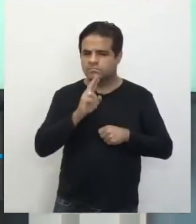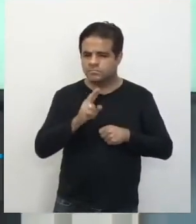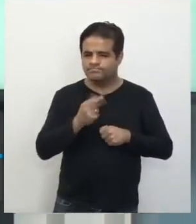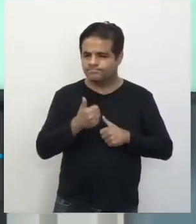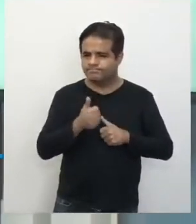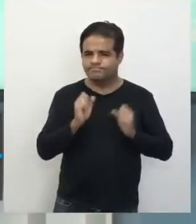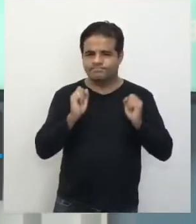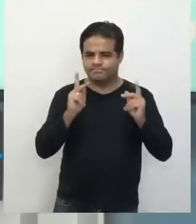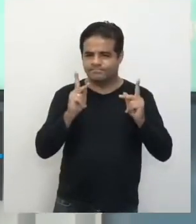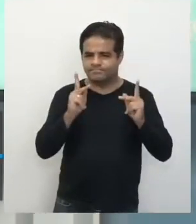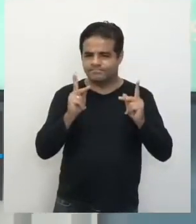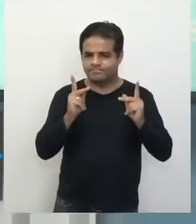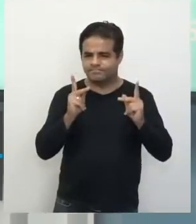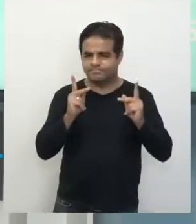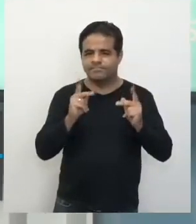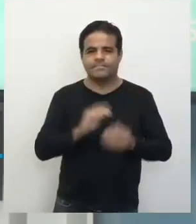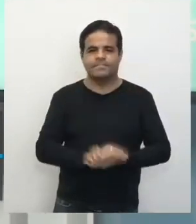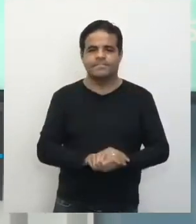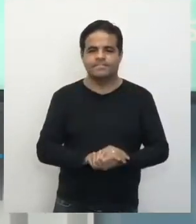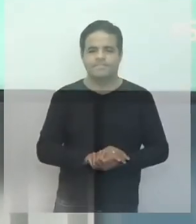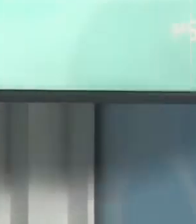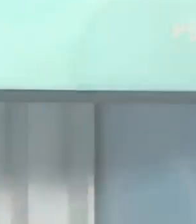para a gente. Já volto.